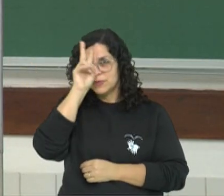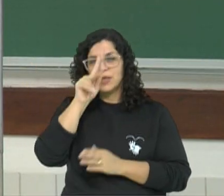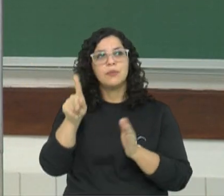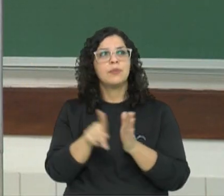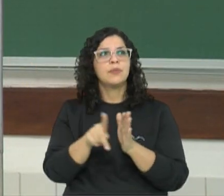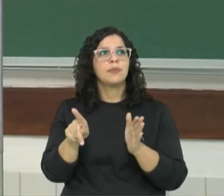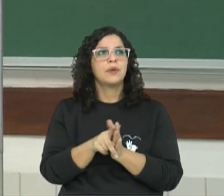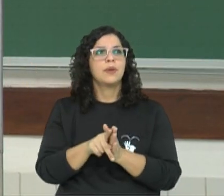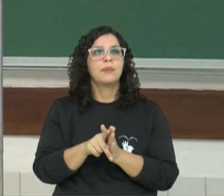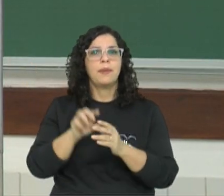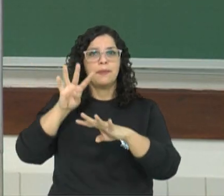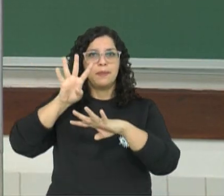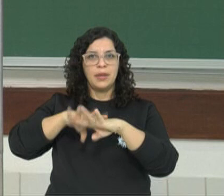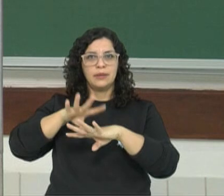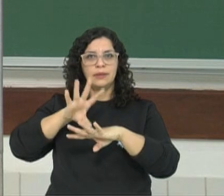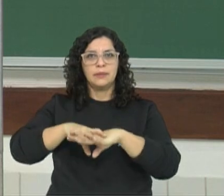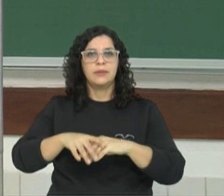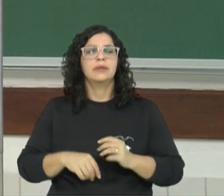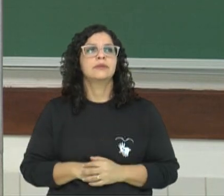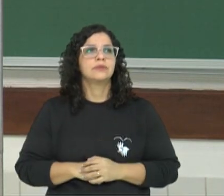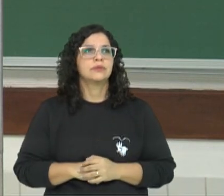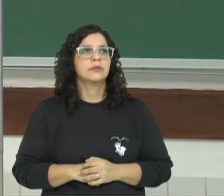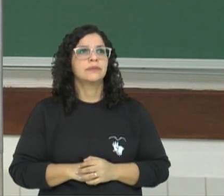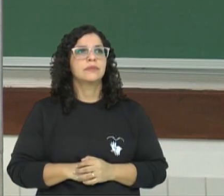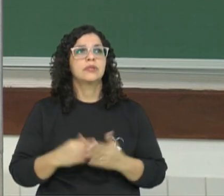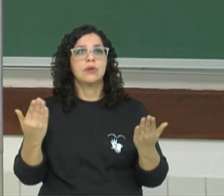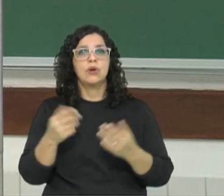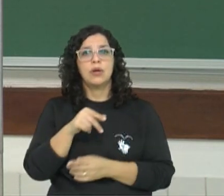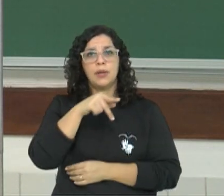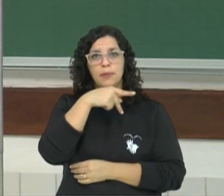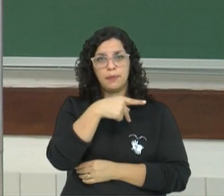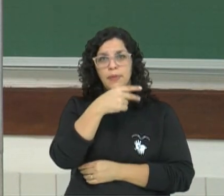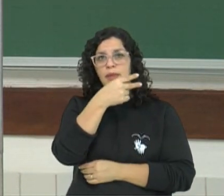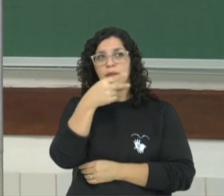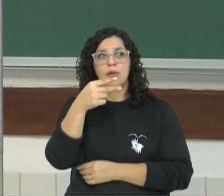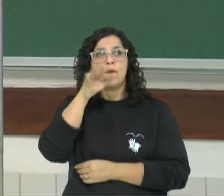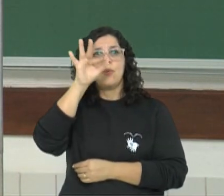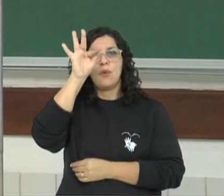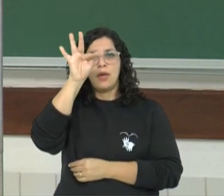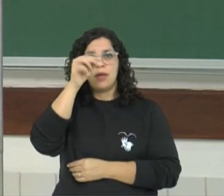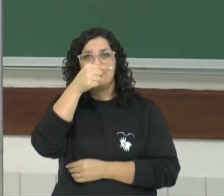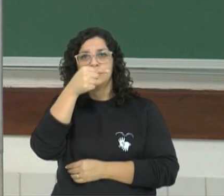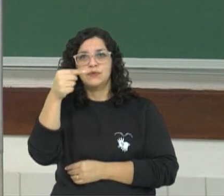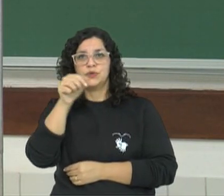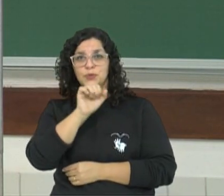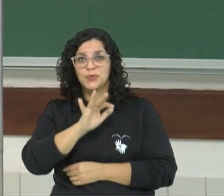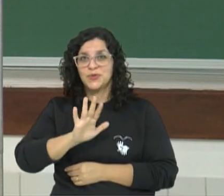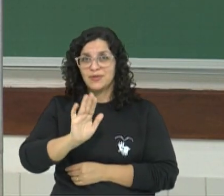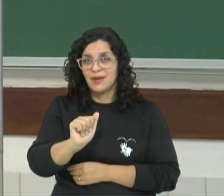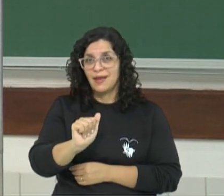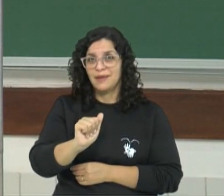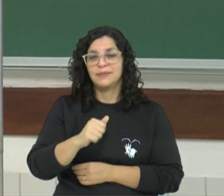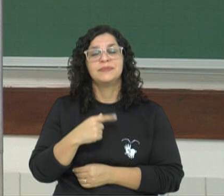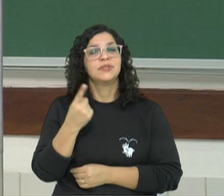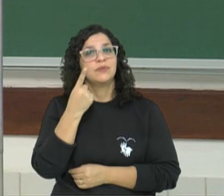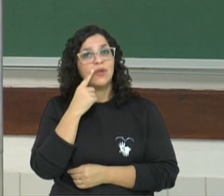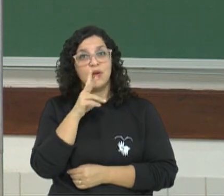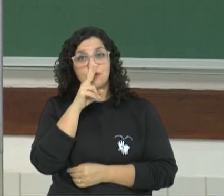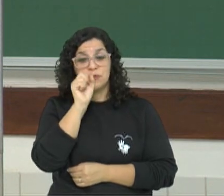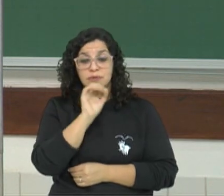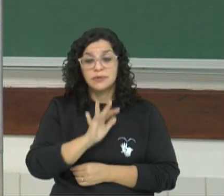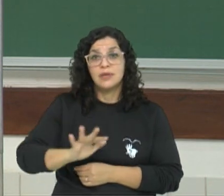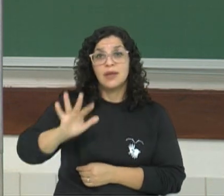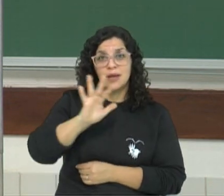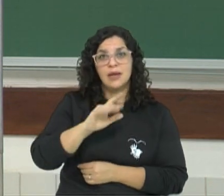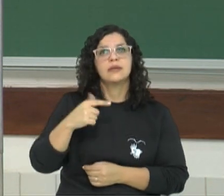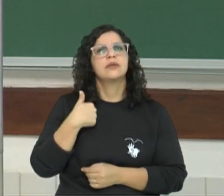de matemática, certo? Então, como a gente tem que força é sobre a área, certo? O que